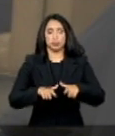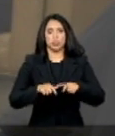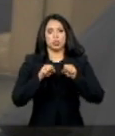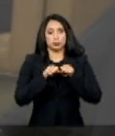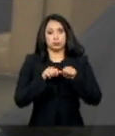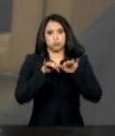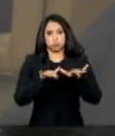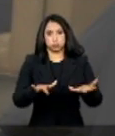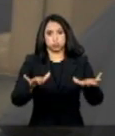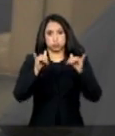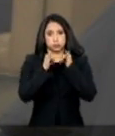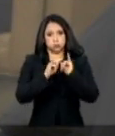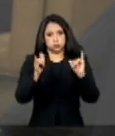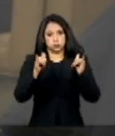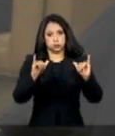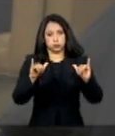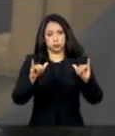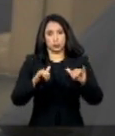elétrica